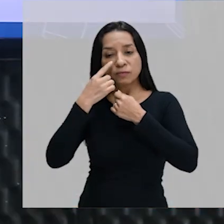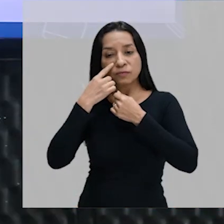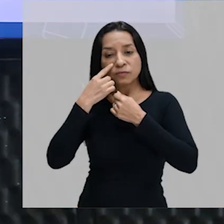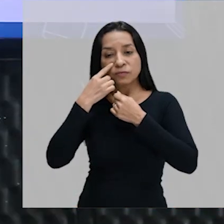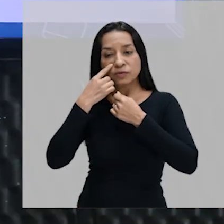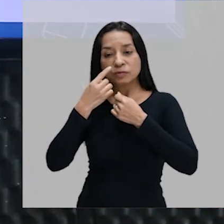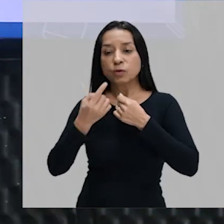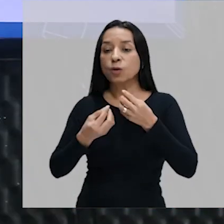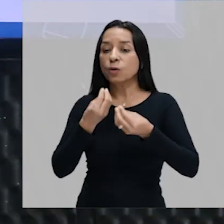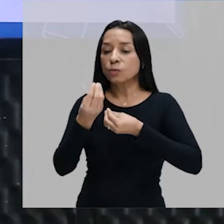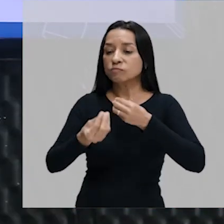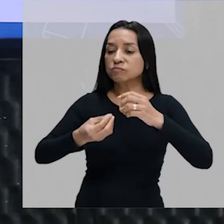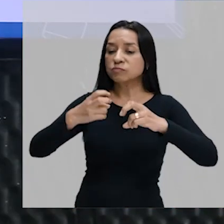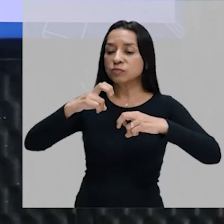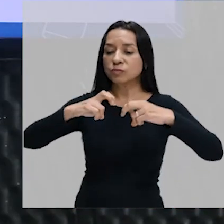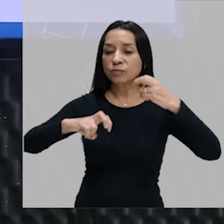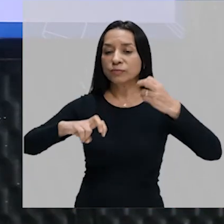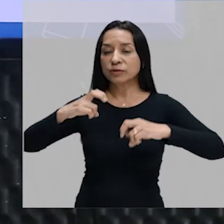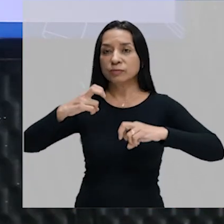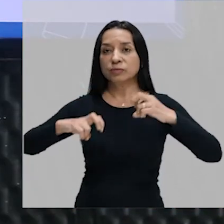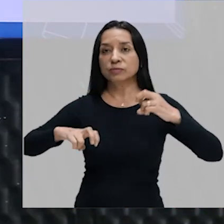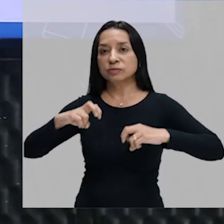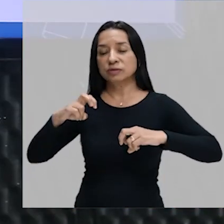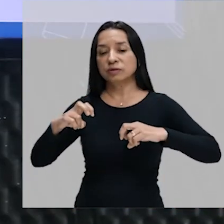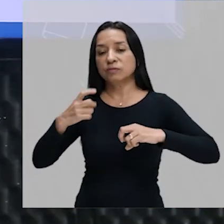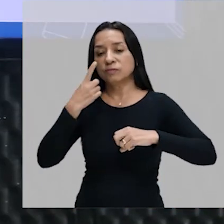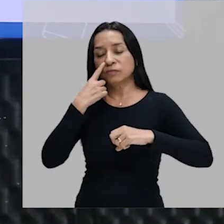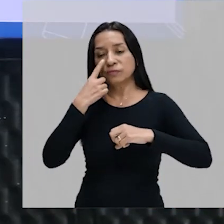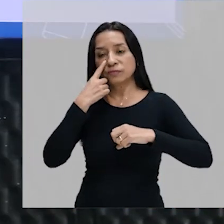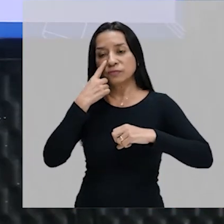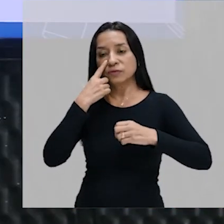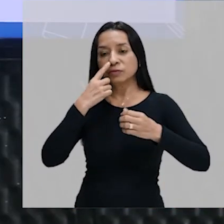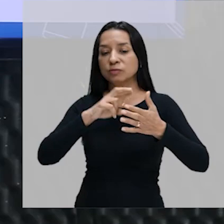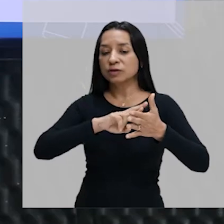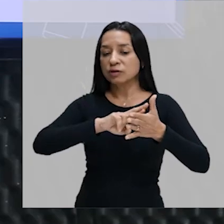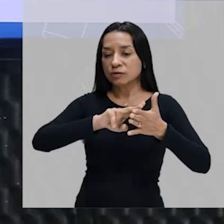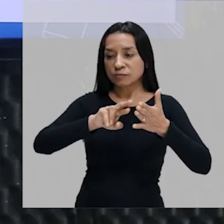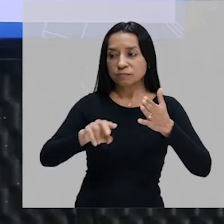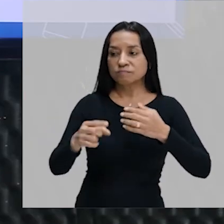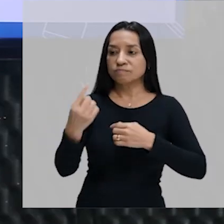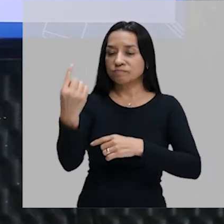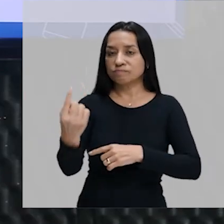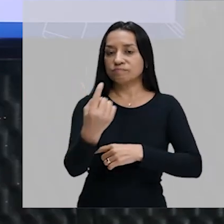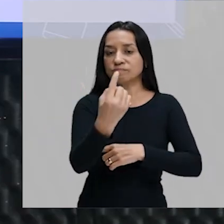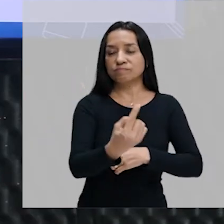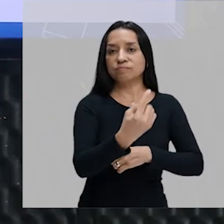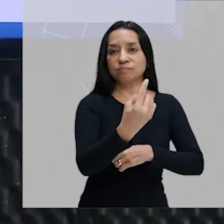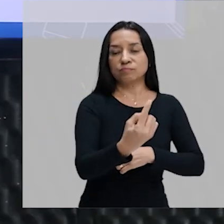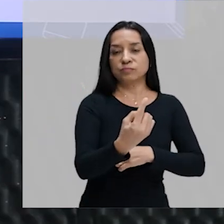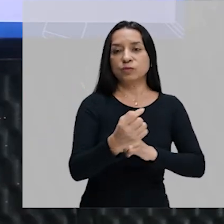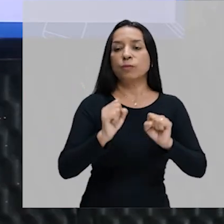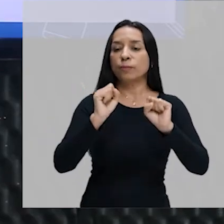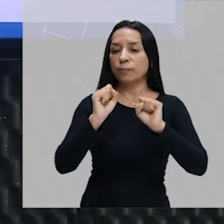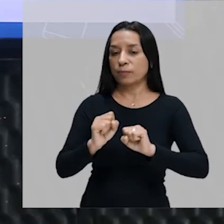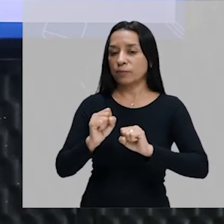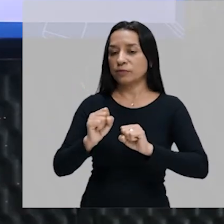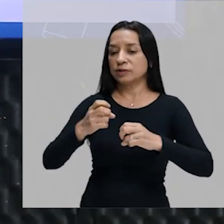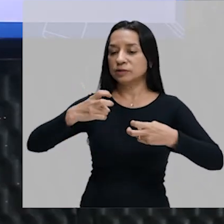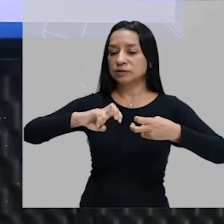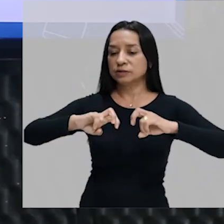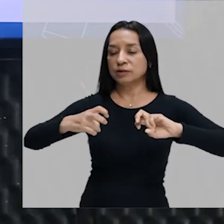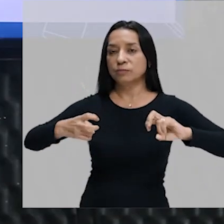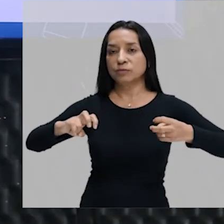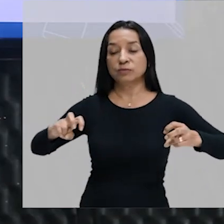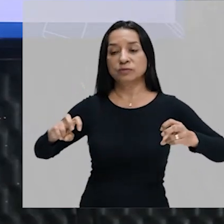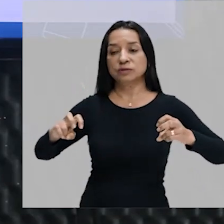e disse que indivíduos que são da mesma espécie, eles são capazes de se